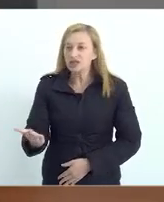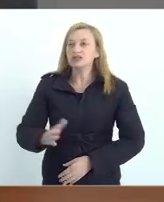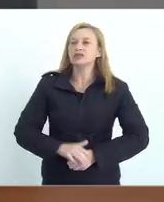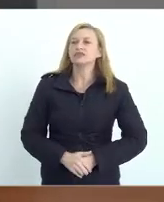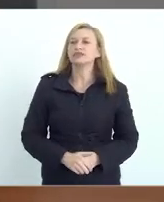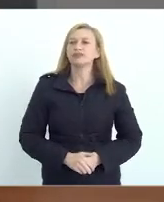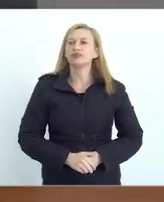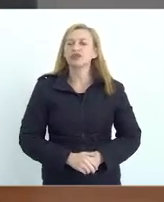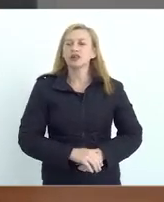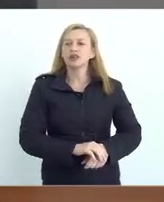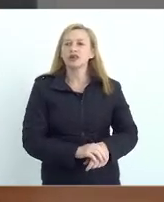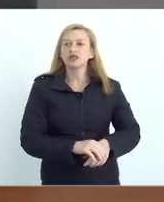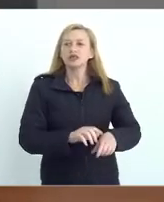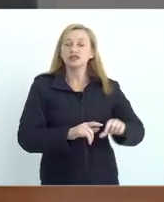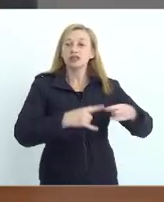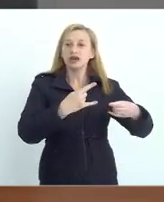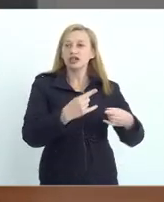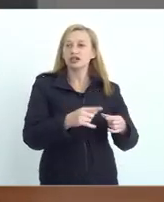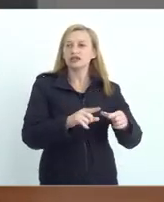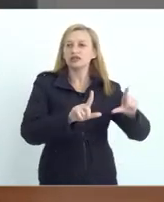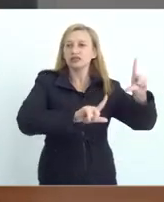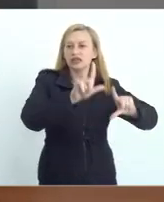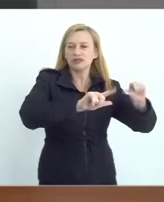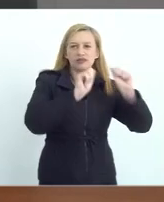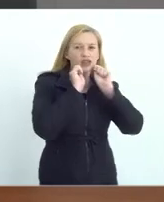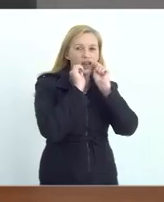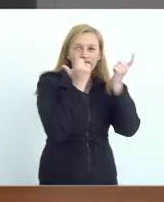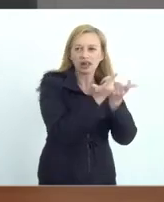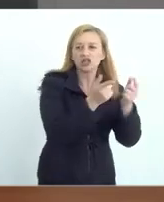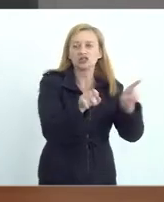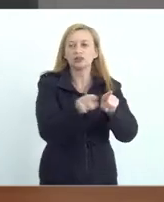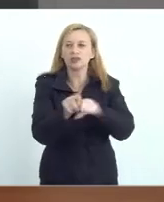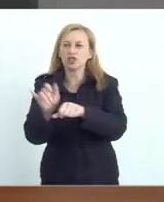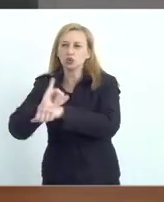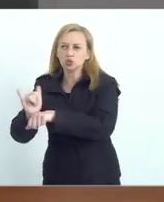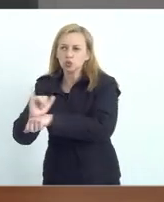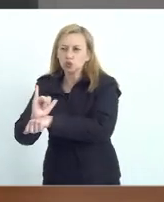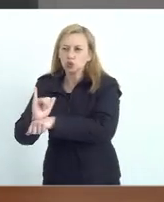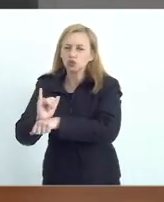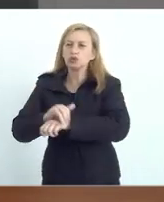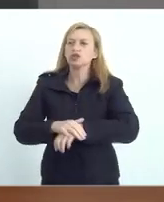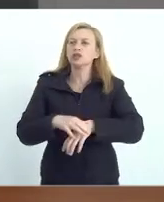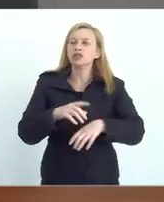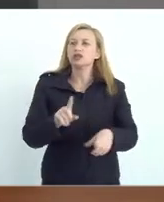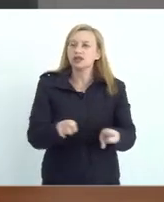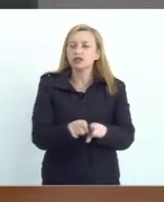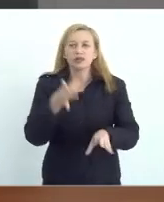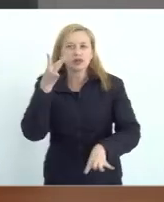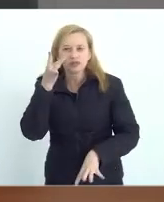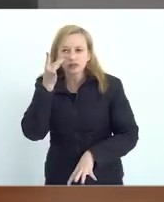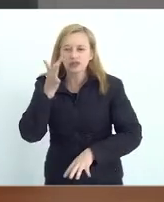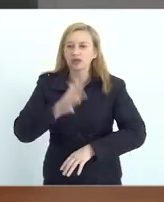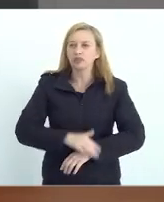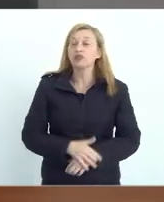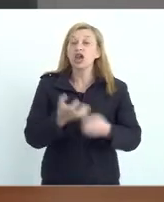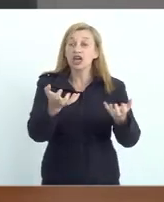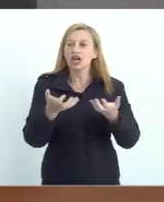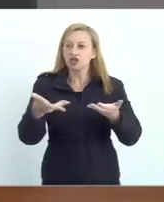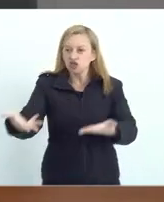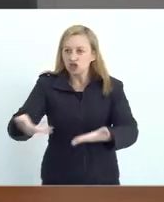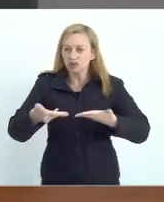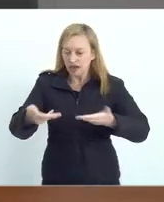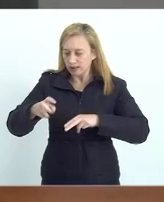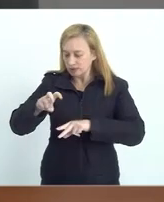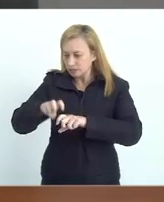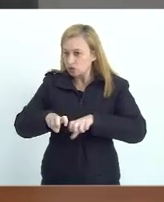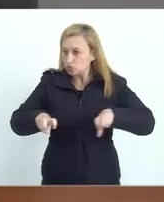transmitindo via TV alerj também pelo canal do YouTube e de forma presencial quero chamar para